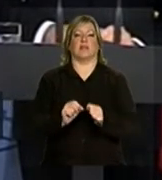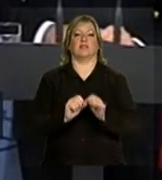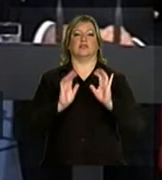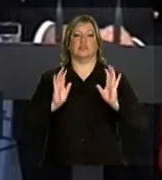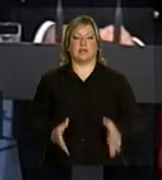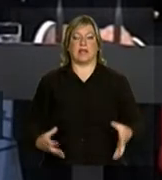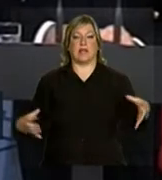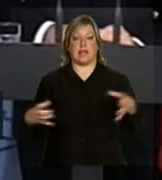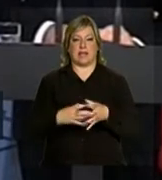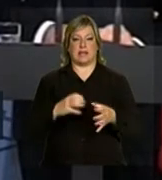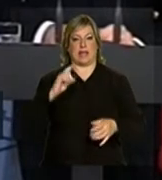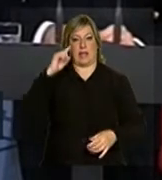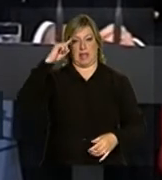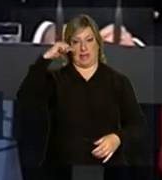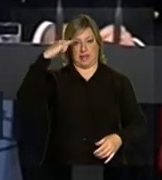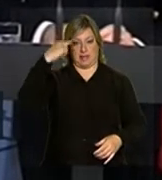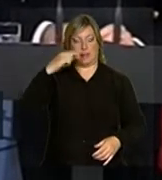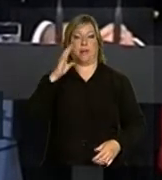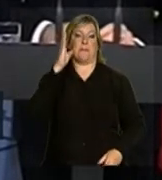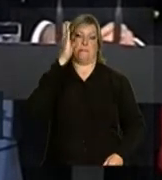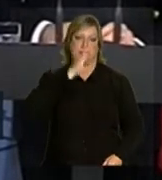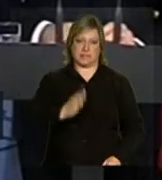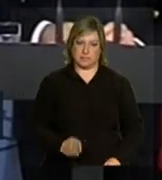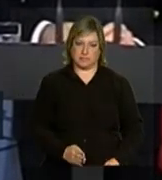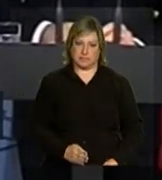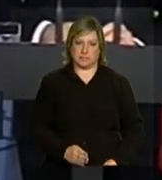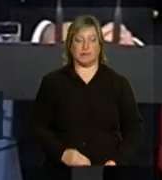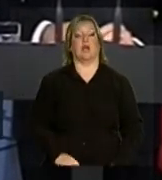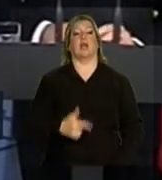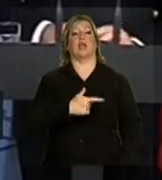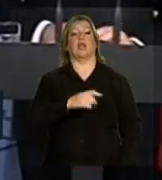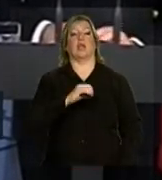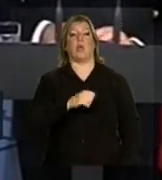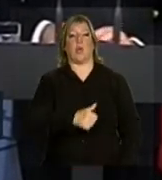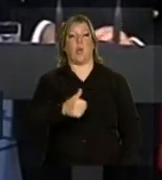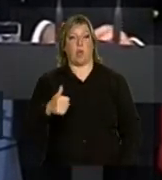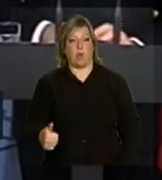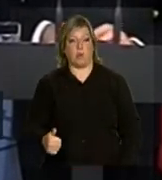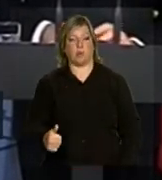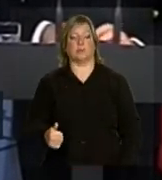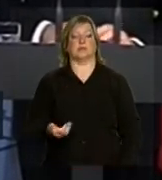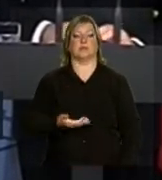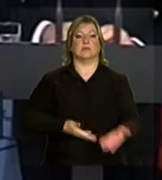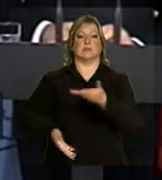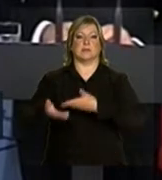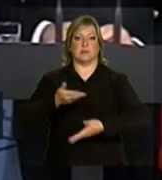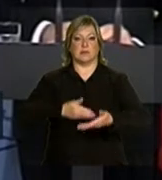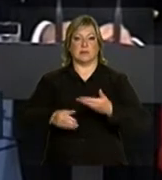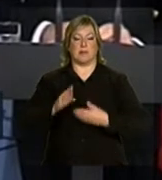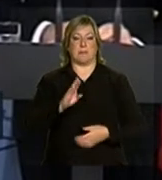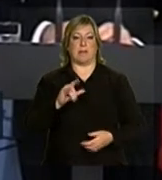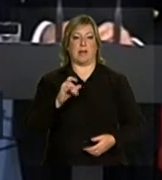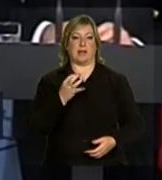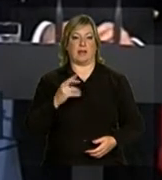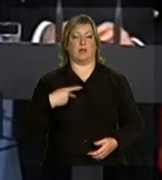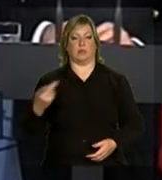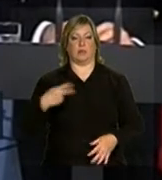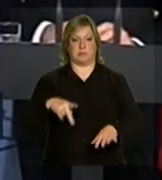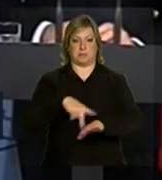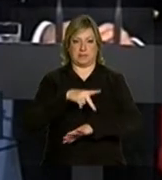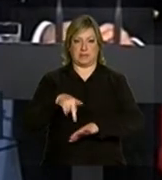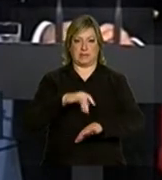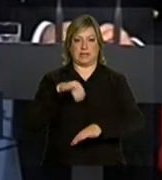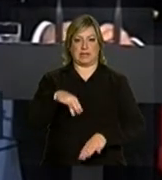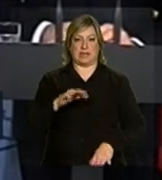entre a Espanha e o Brasil. Em 2011, o intercâmbio comercial bilateral de nossos países alcançou